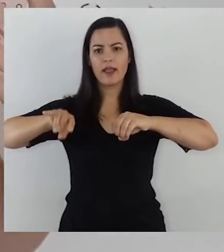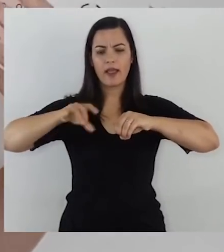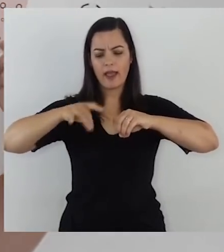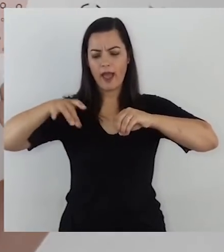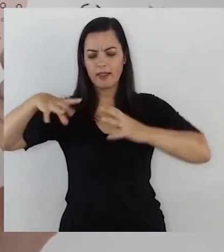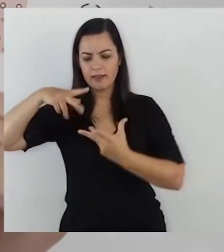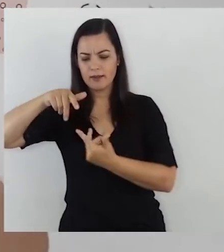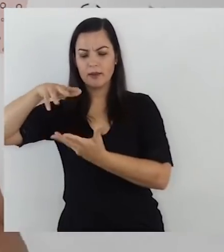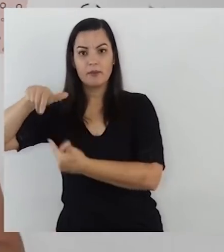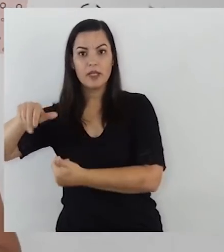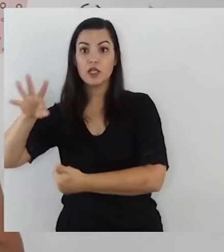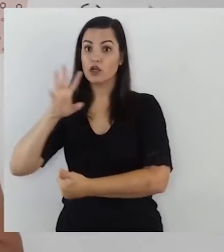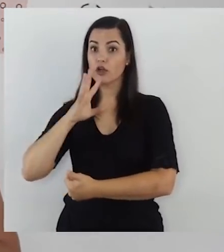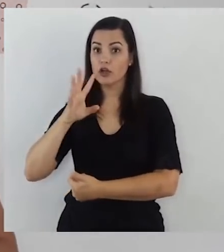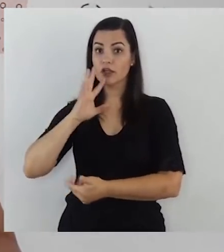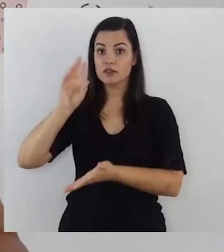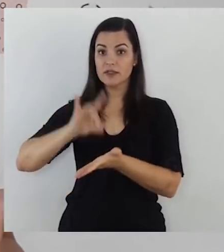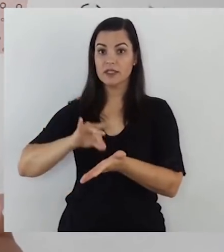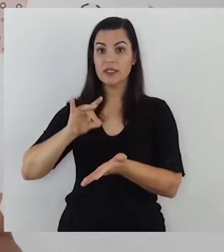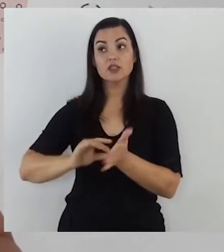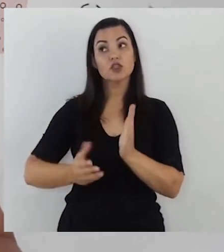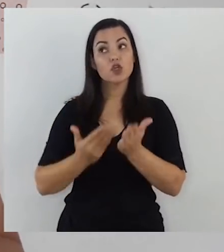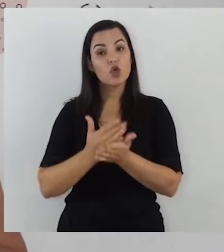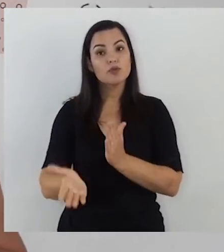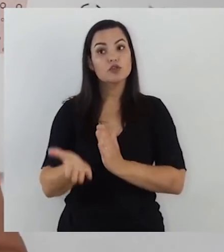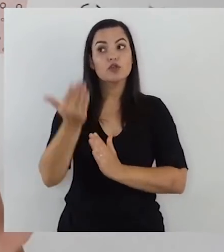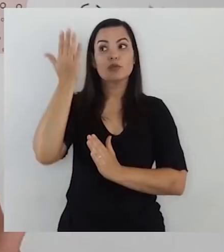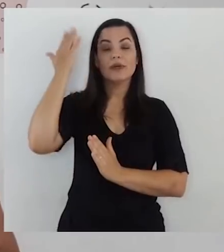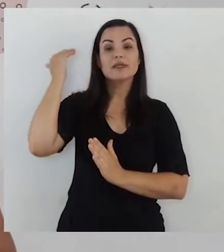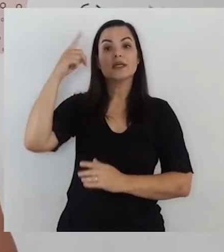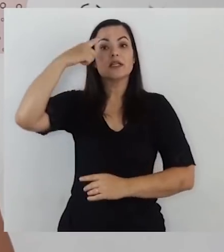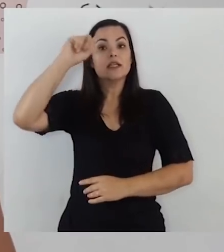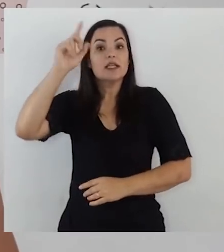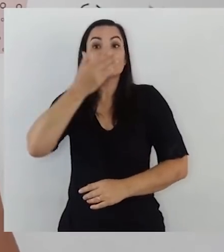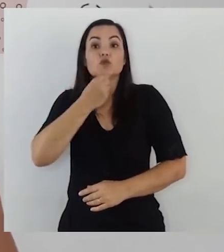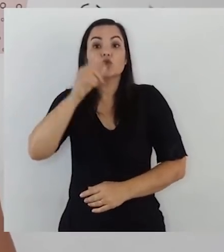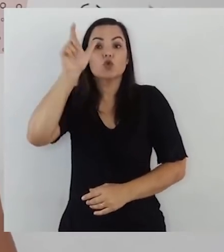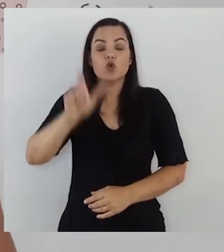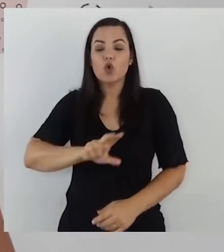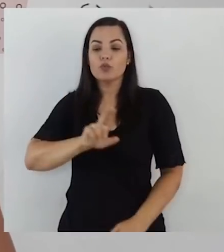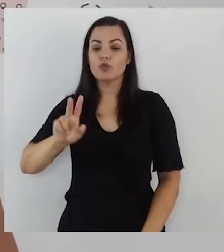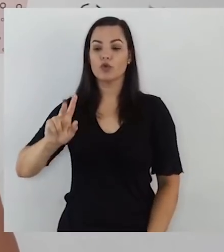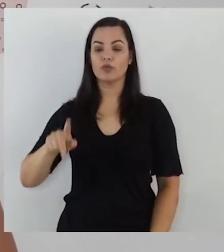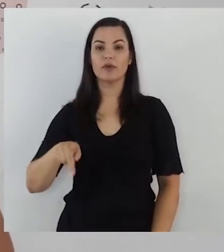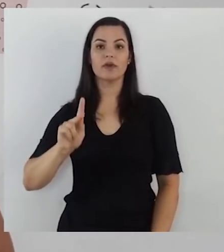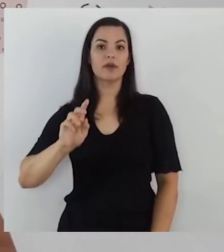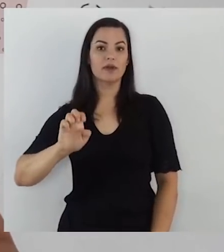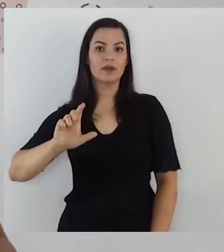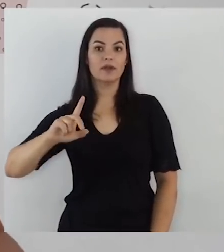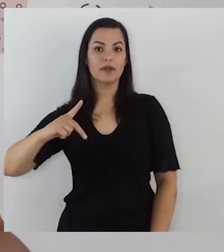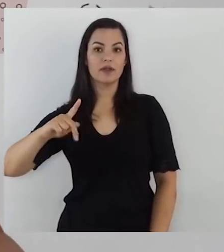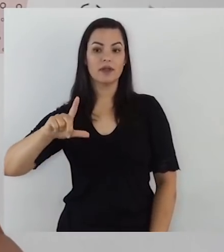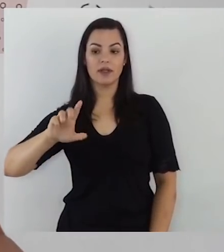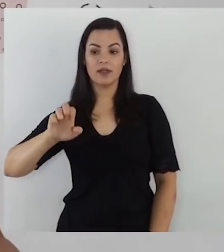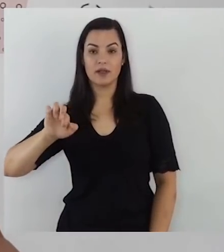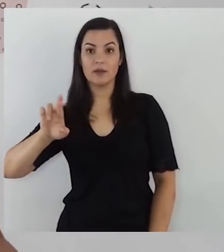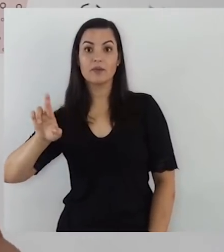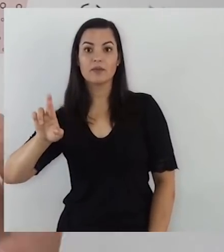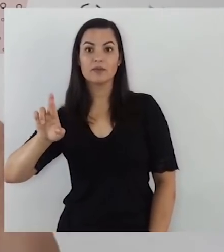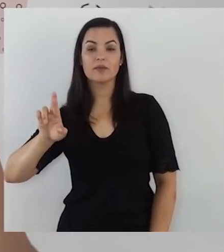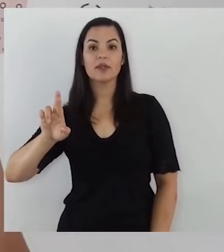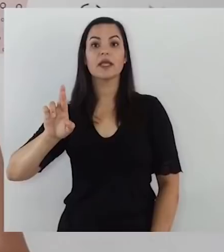lá atrás com as ideias de Kepler, que trouxe a teoria heliocêntrica como sendo a teoria aceita